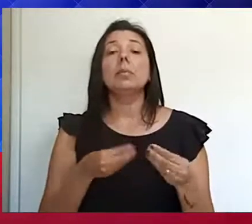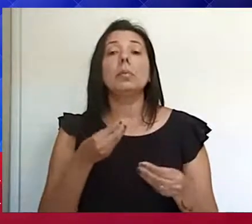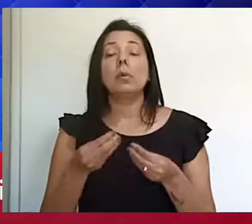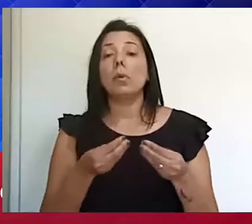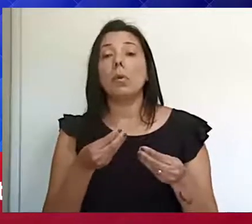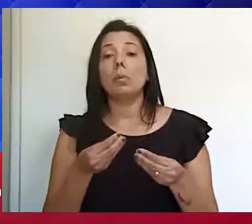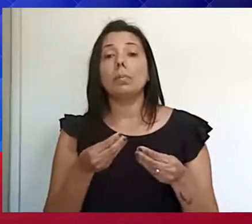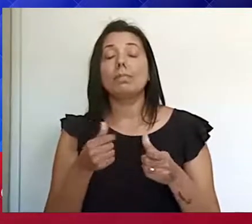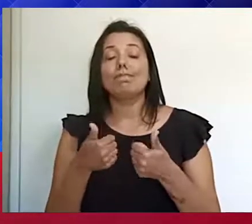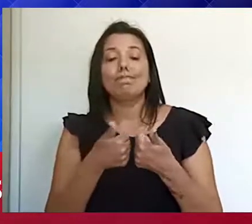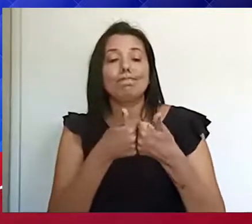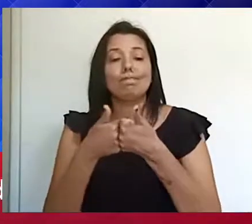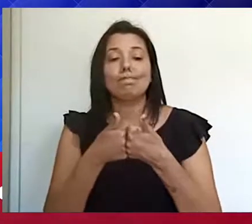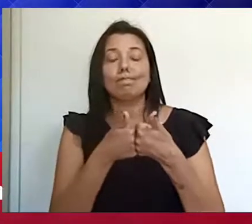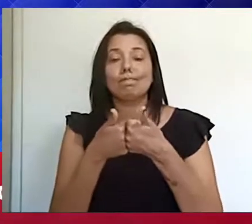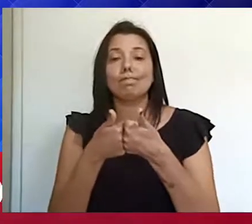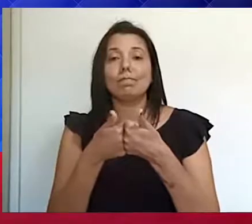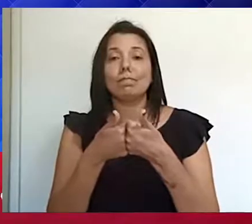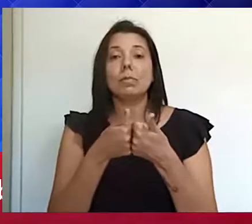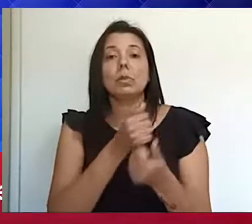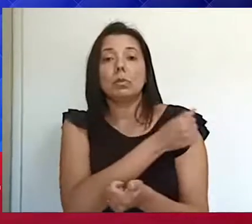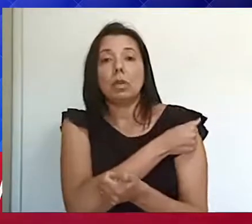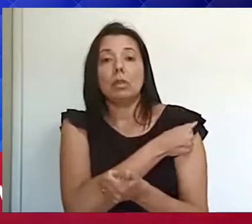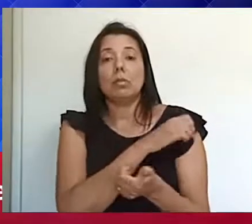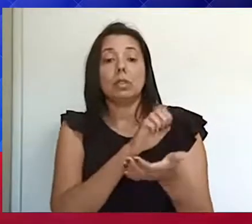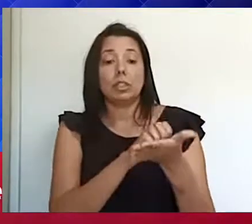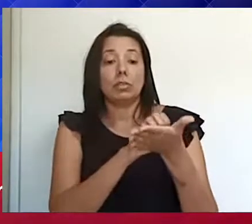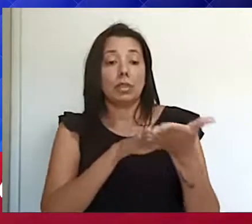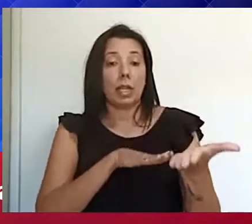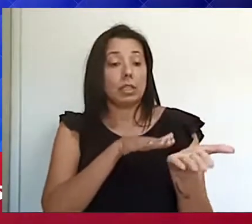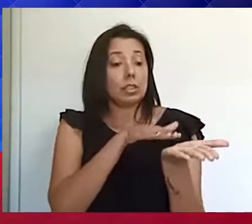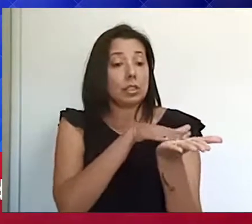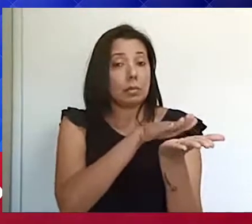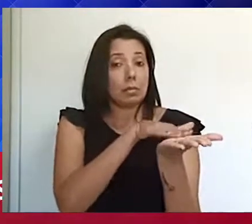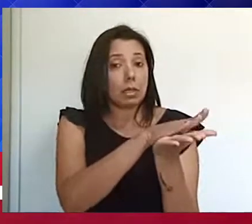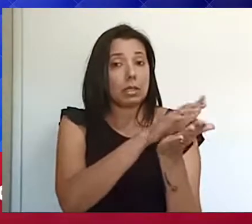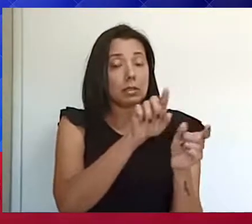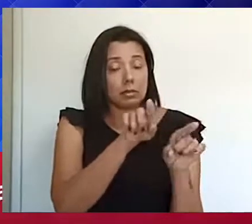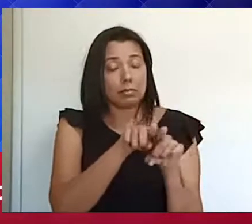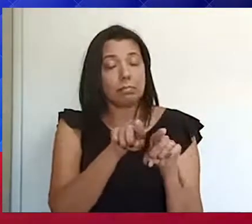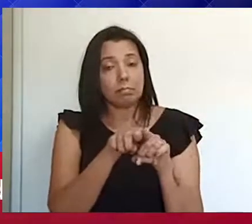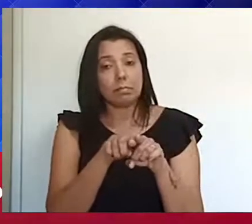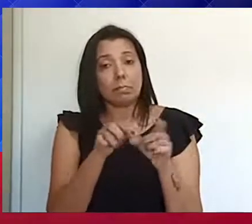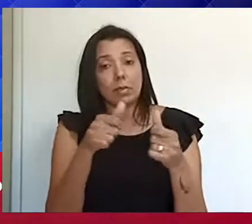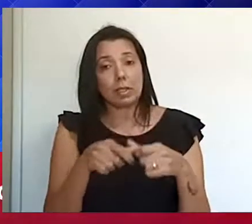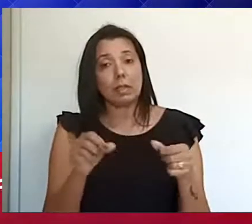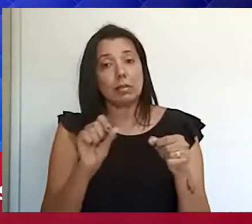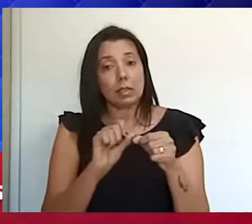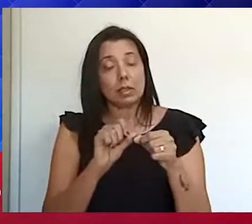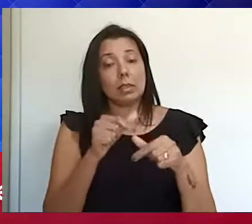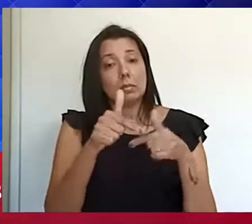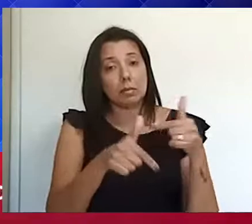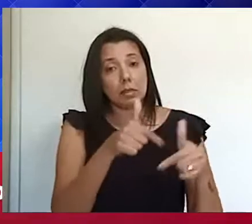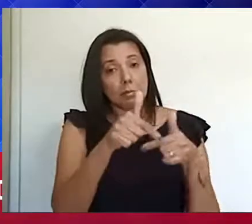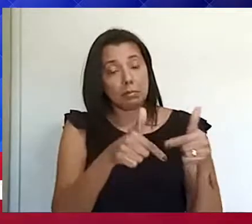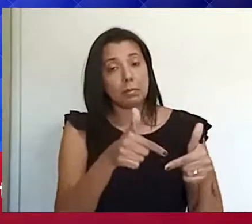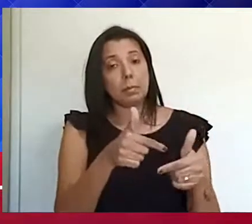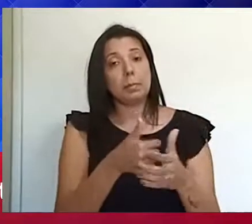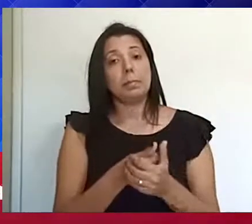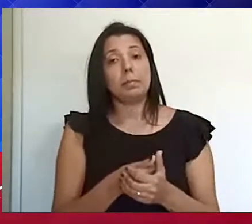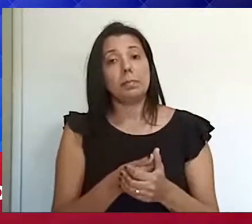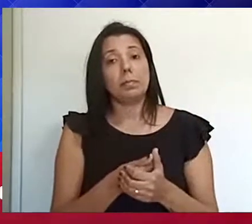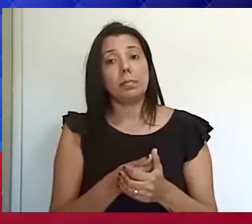dos alunos através de atividades impressas e grupo de WhatsApp, né? Então a gente está fazendo esse trabalho, né, de se